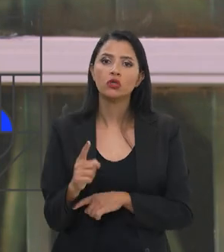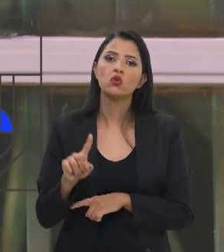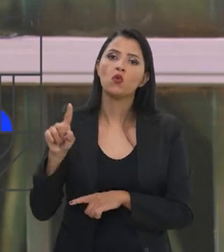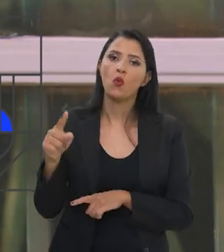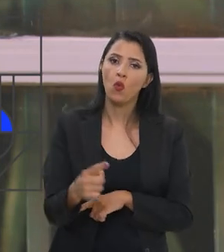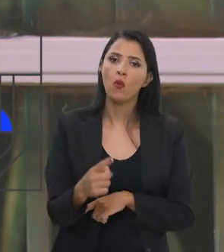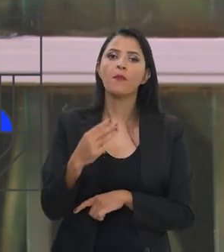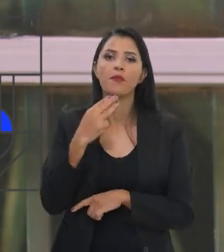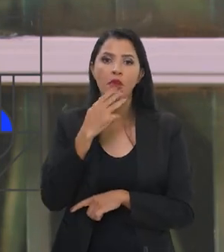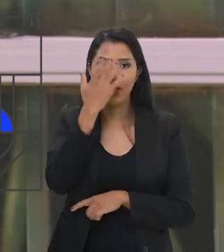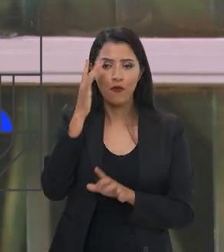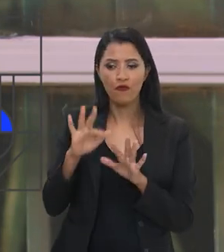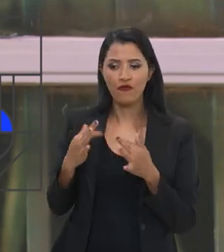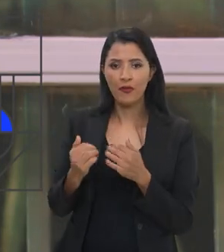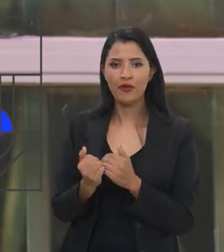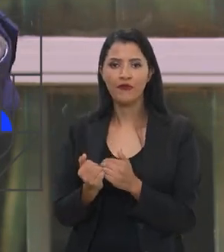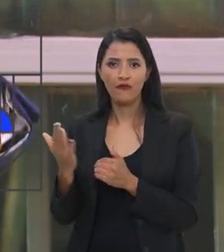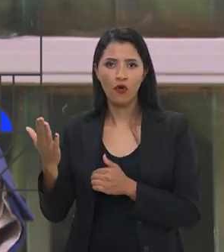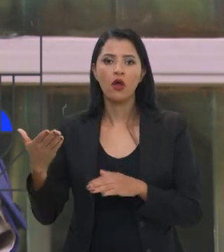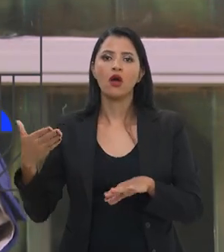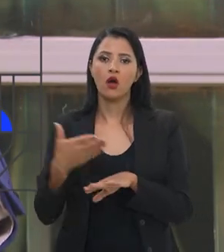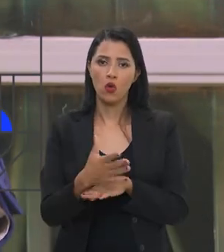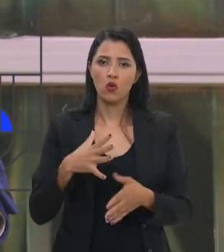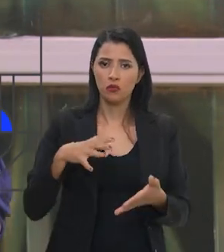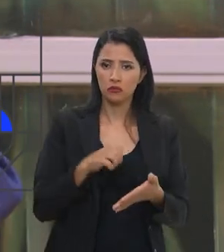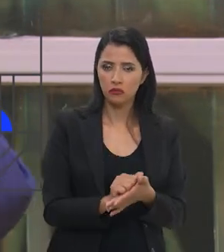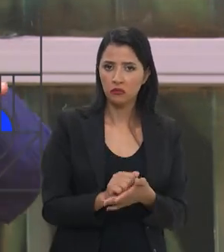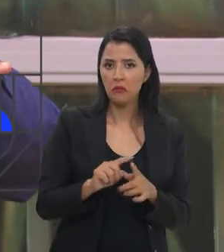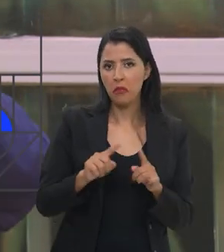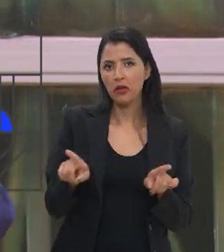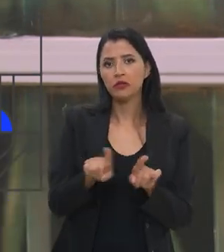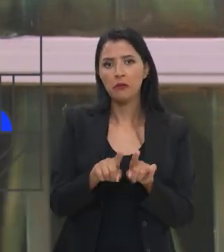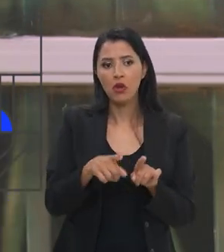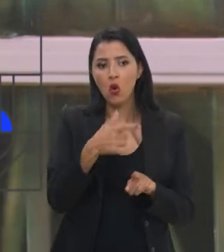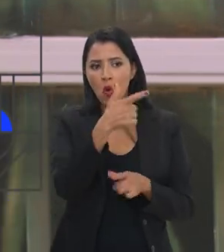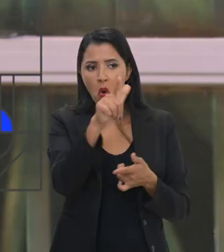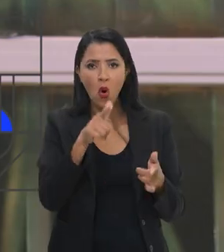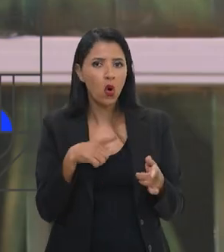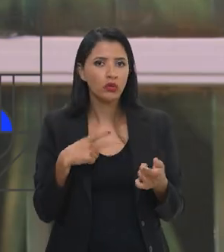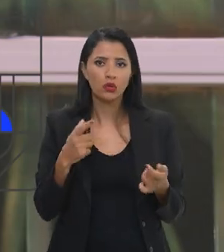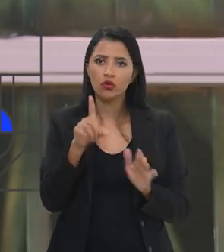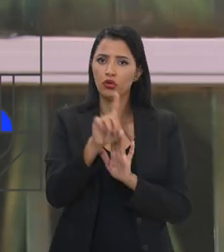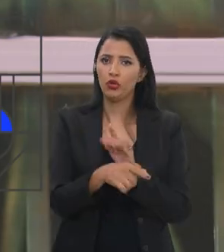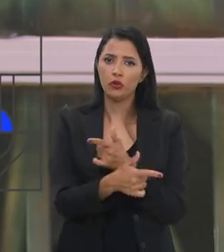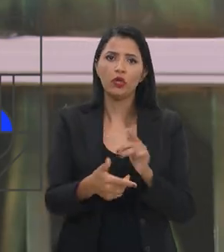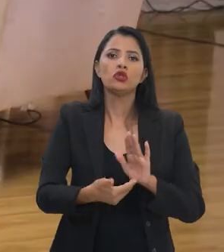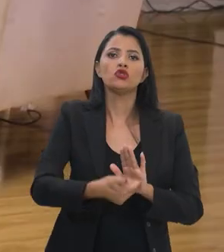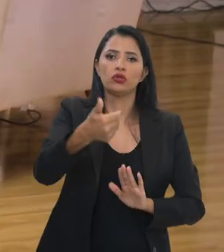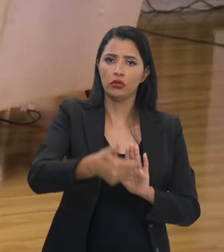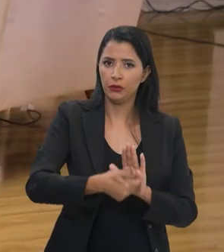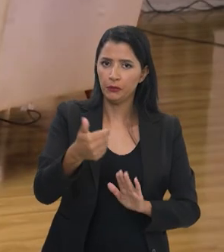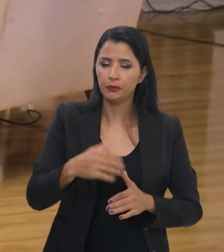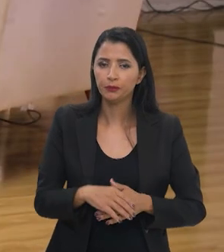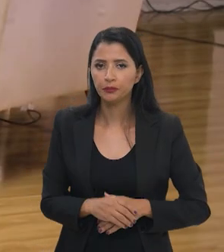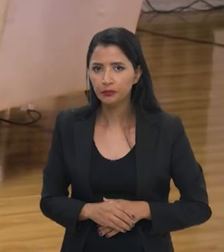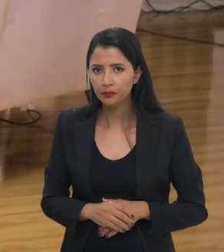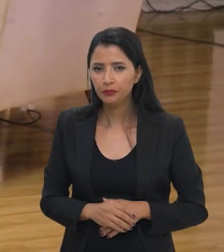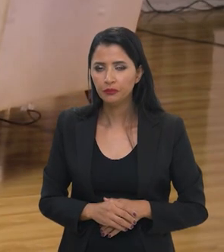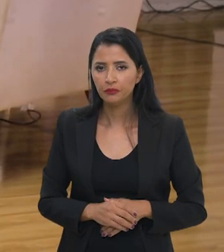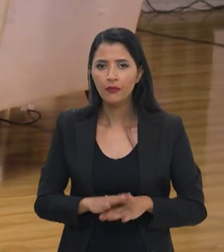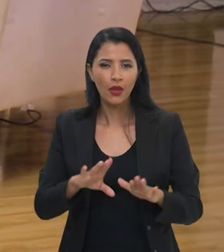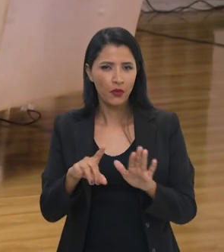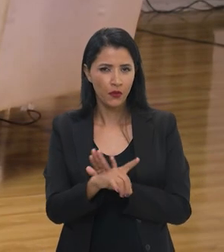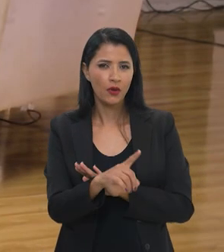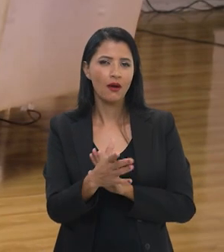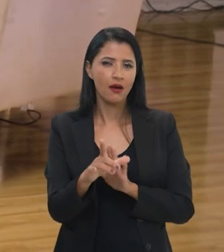milhão de famílias que estavam fora e passam a entrar mas também desligando quem não tinha o direito agora